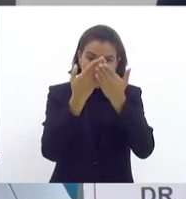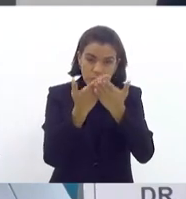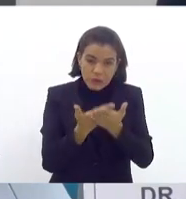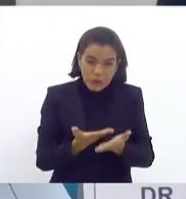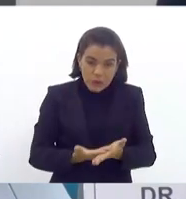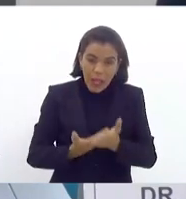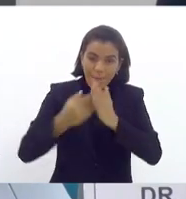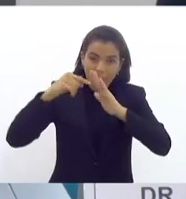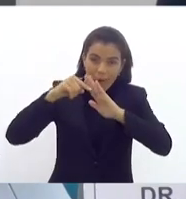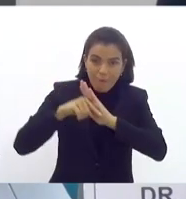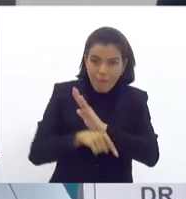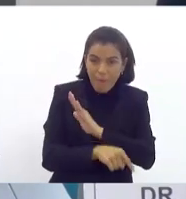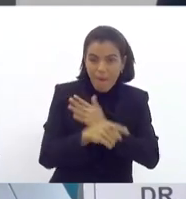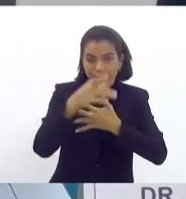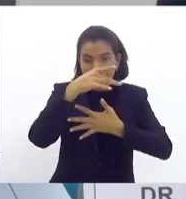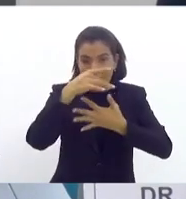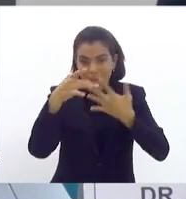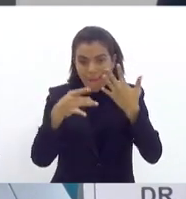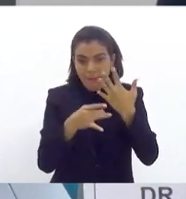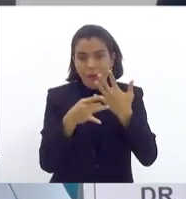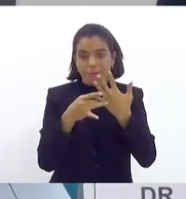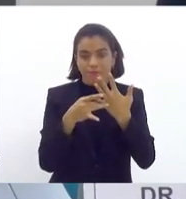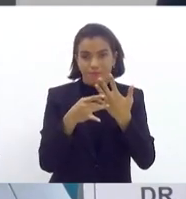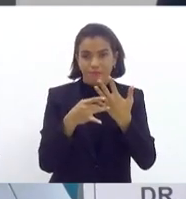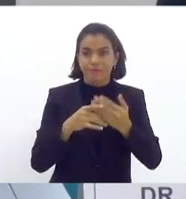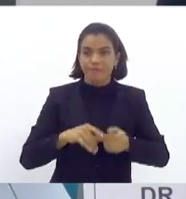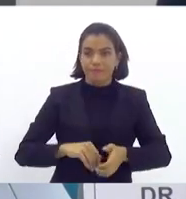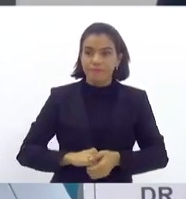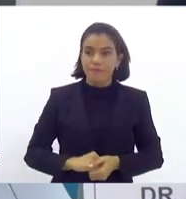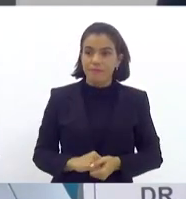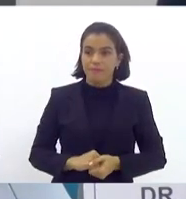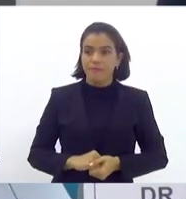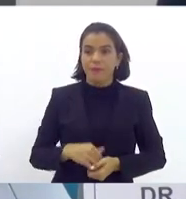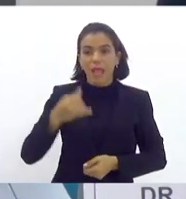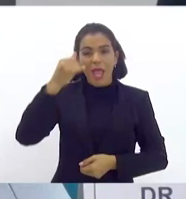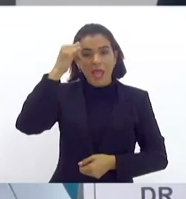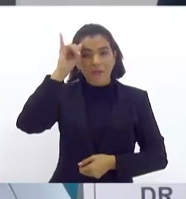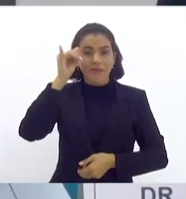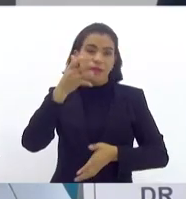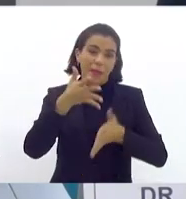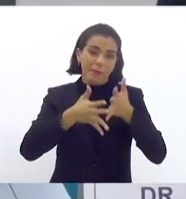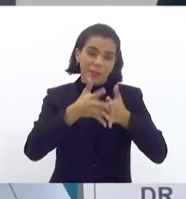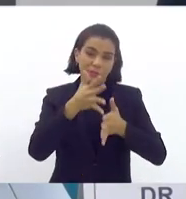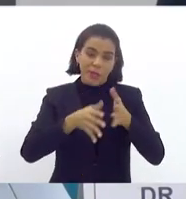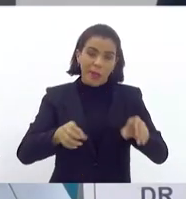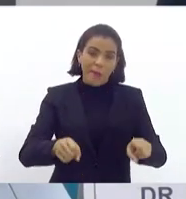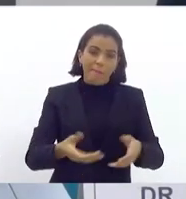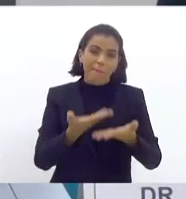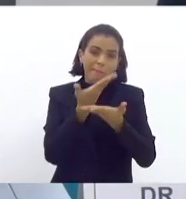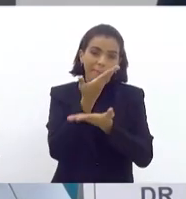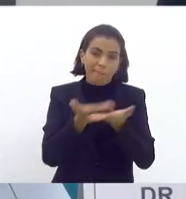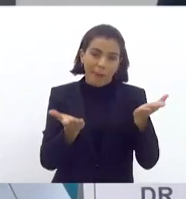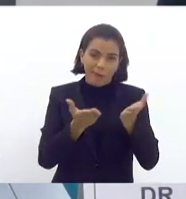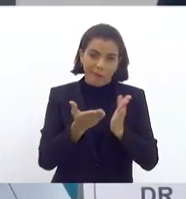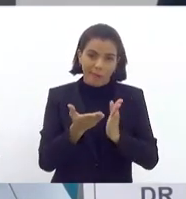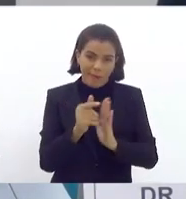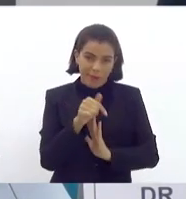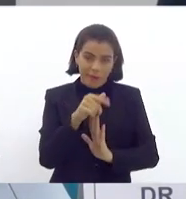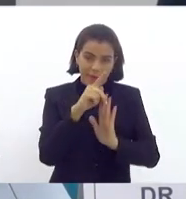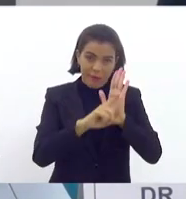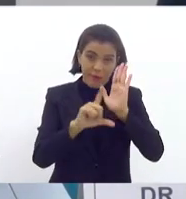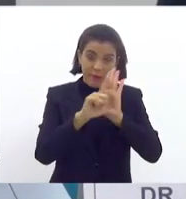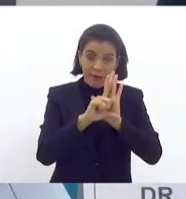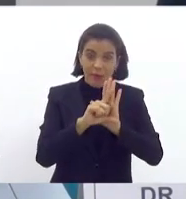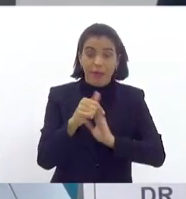análise mais pormenorizada em relação a uma eventual prejudicabilidade em razão do estatuto. Ok. E eu sempre